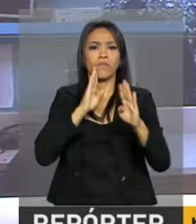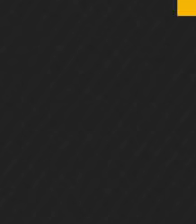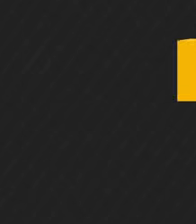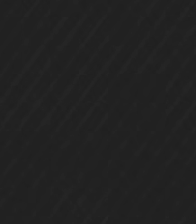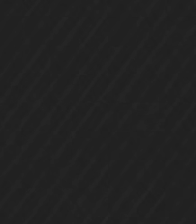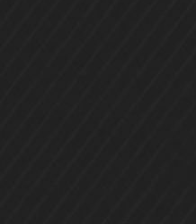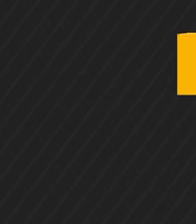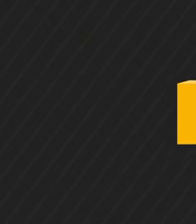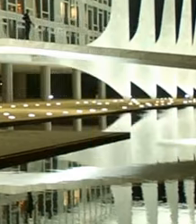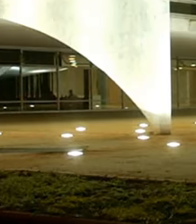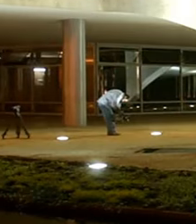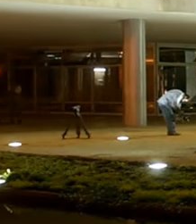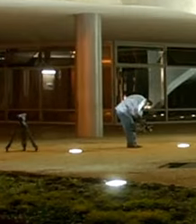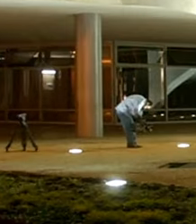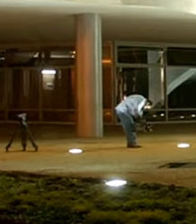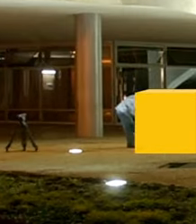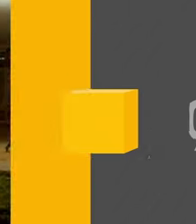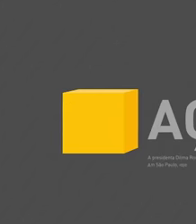sociais